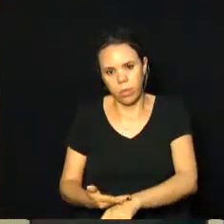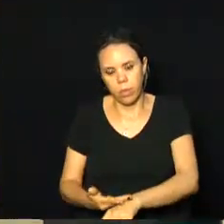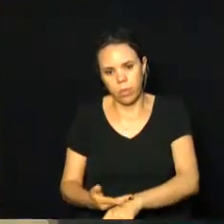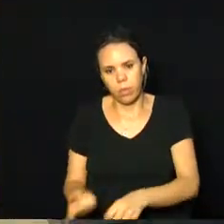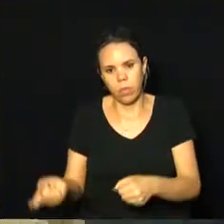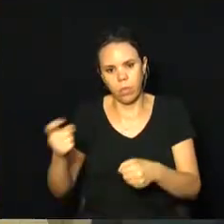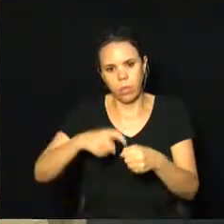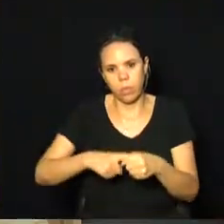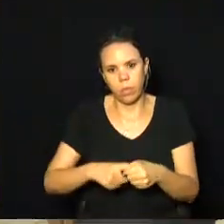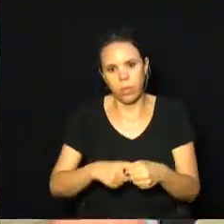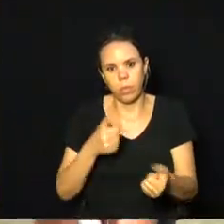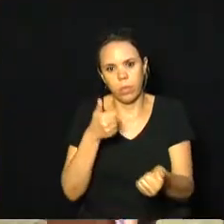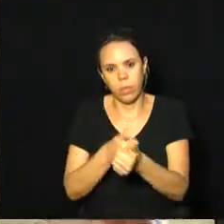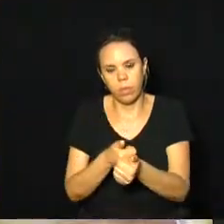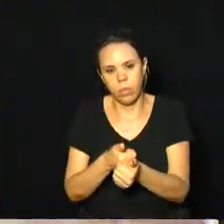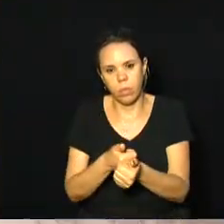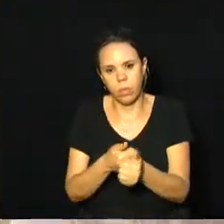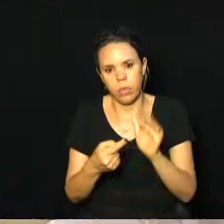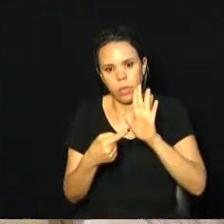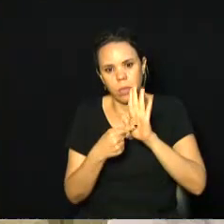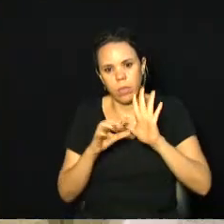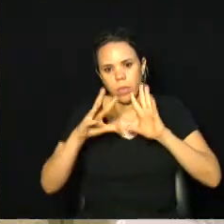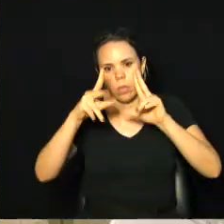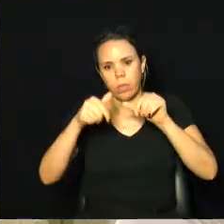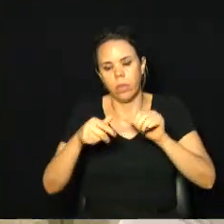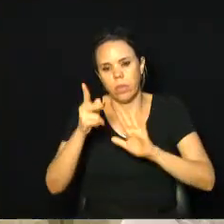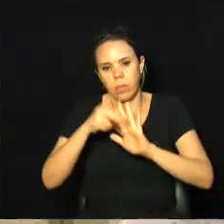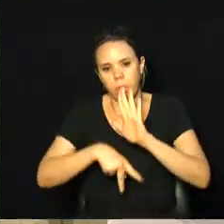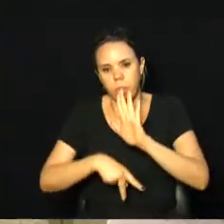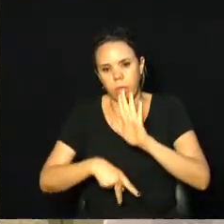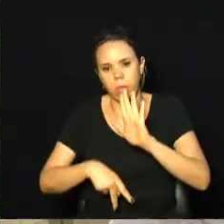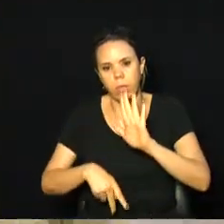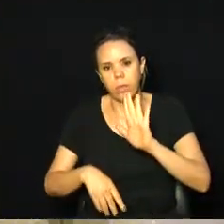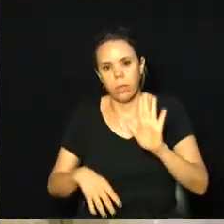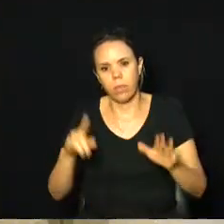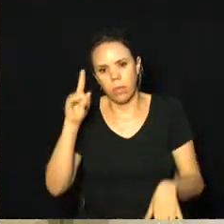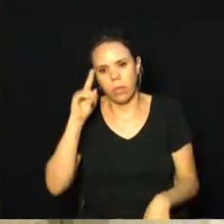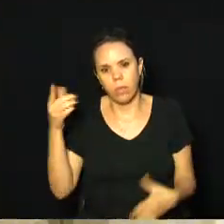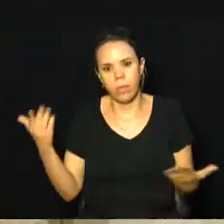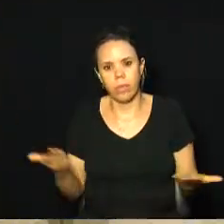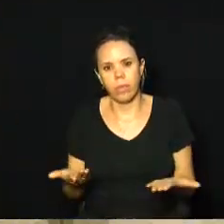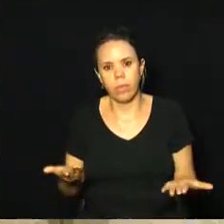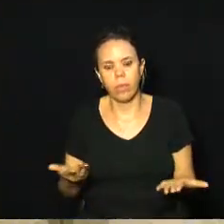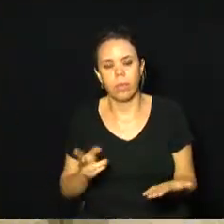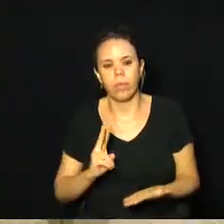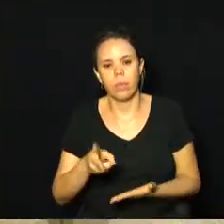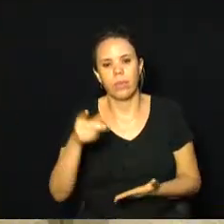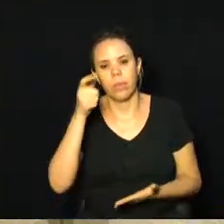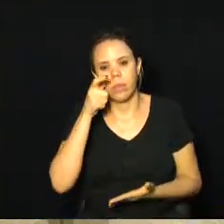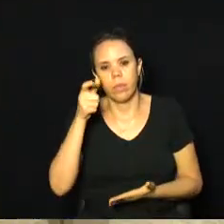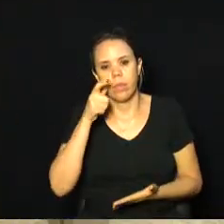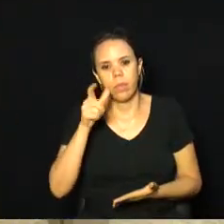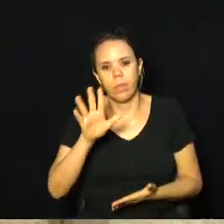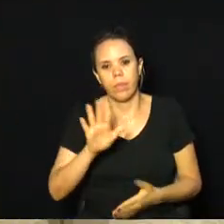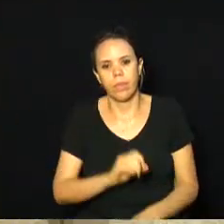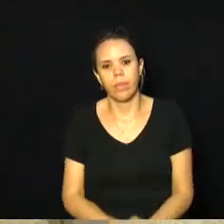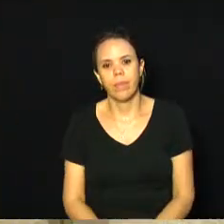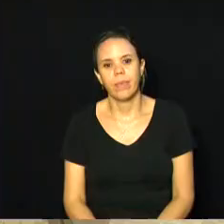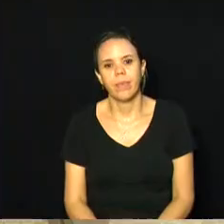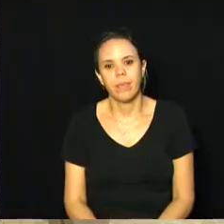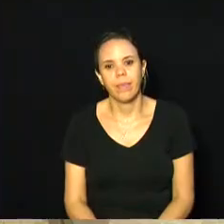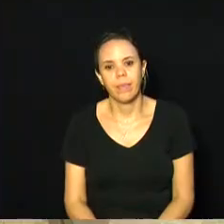volta dentro de instantes apresentando todos os projetos que estão na pauta do dia. Então continue com a gente, é daqui a pouquinho.